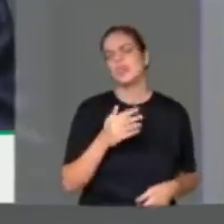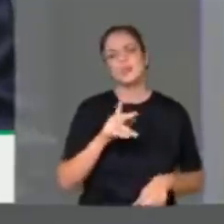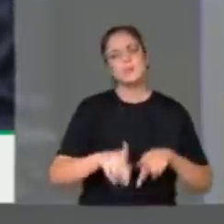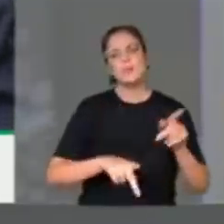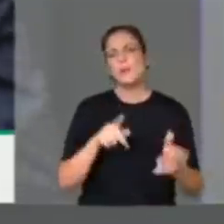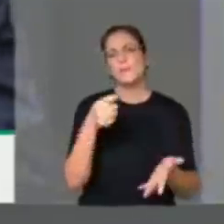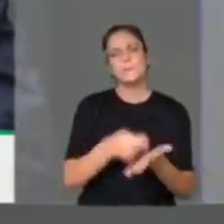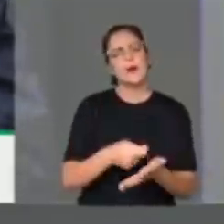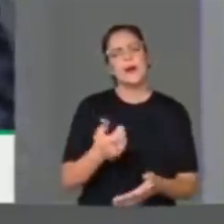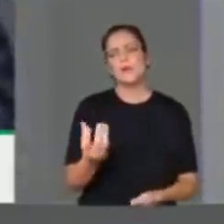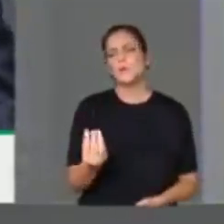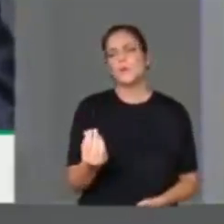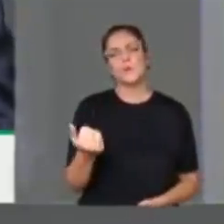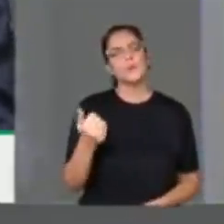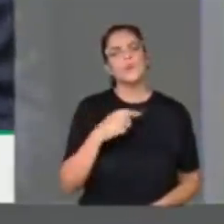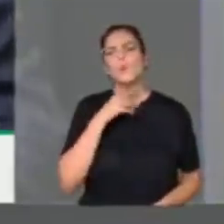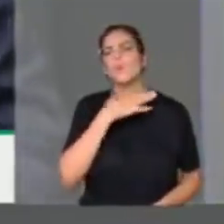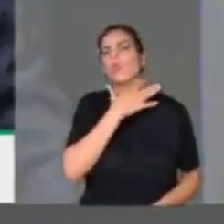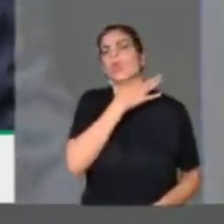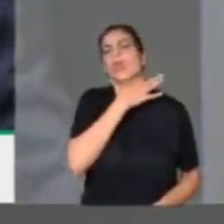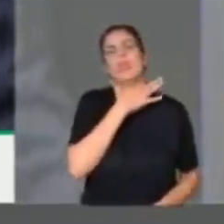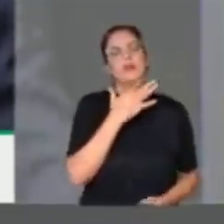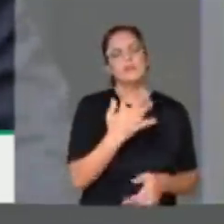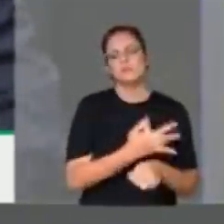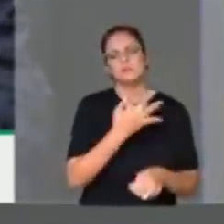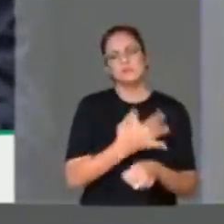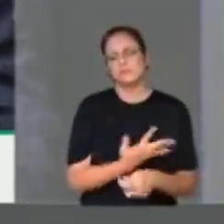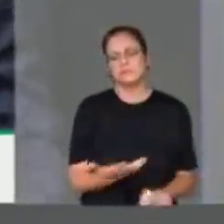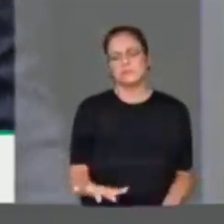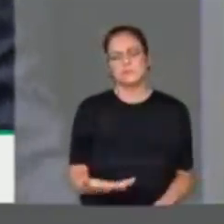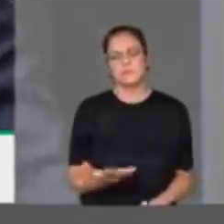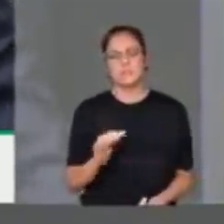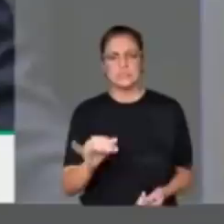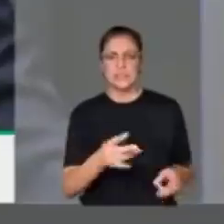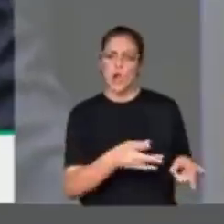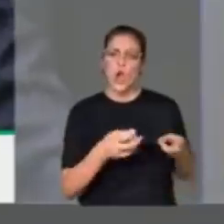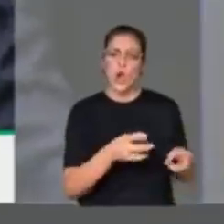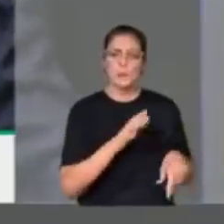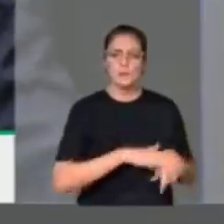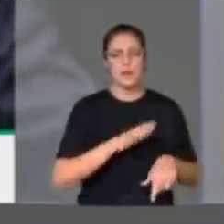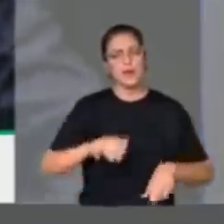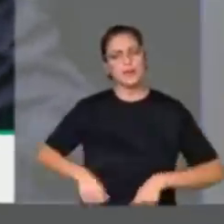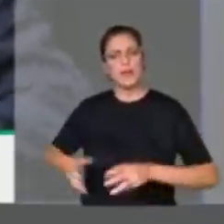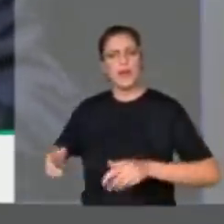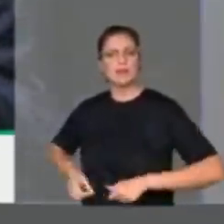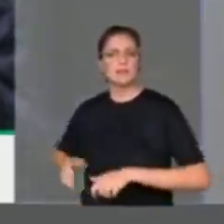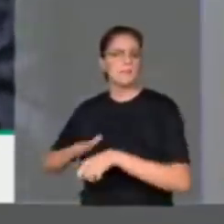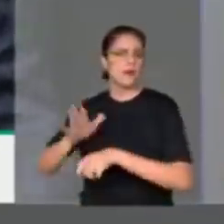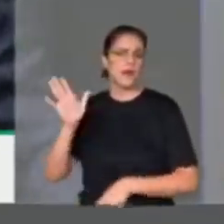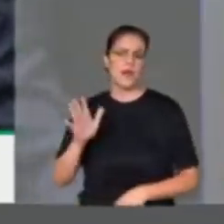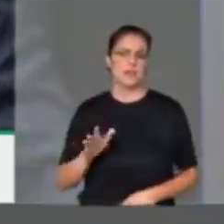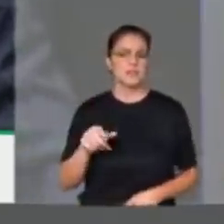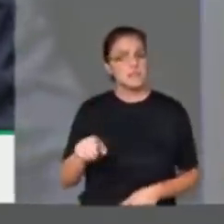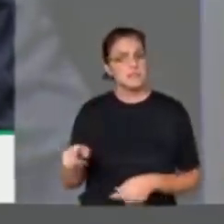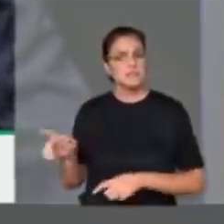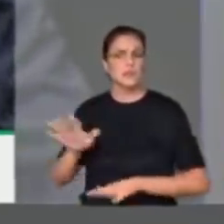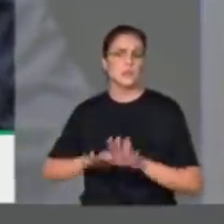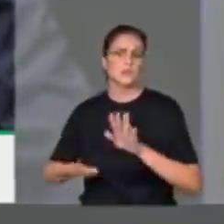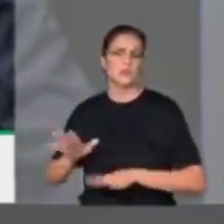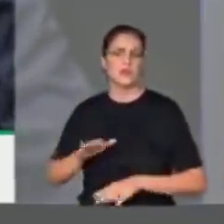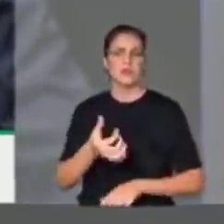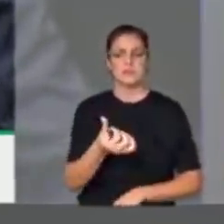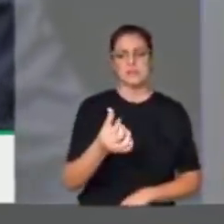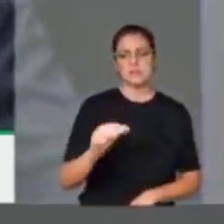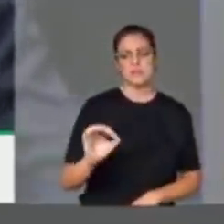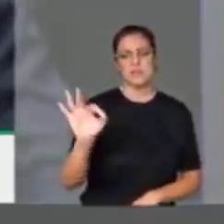aguenta pagar mais, e quanto mais a gente cobrar, menos a gente vai arrecadar, porque é um incentivo para a informalidade. E a gente já tem a maior parte da população brasileira,